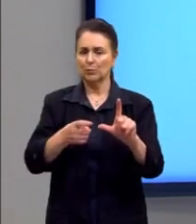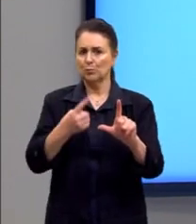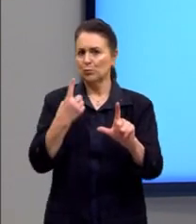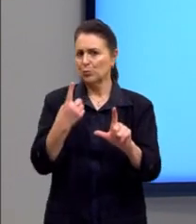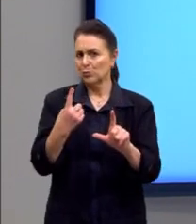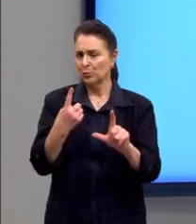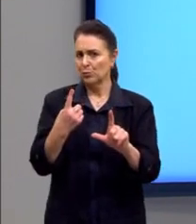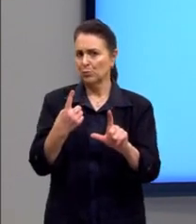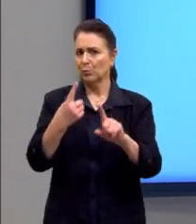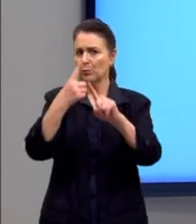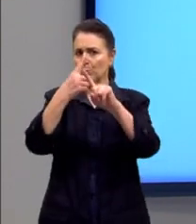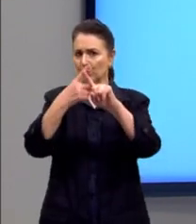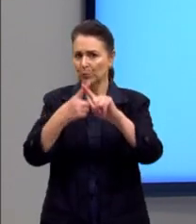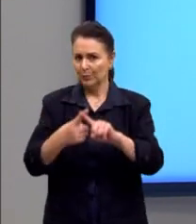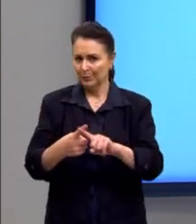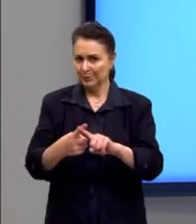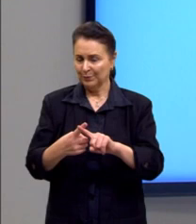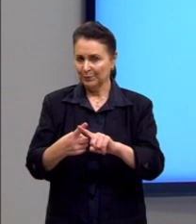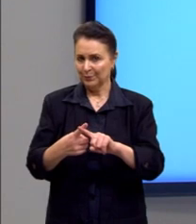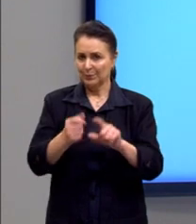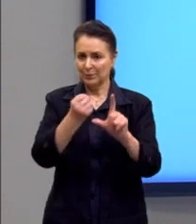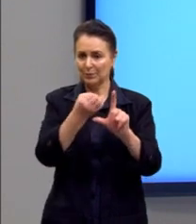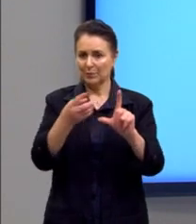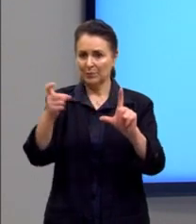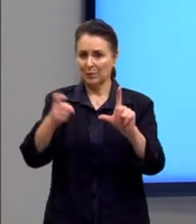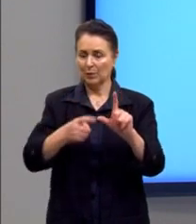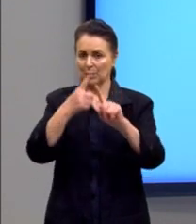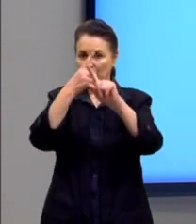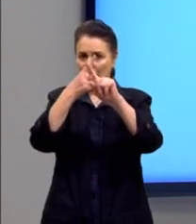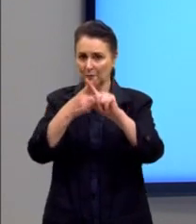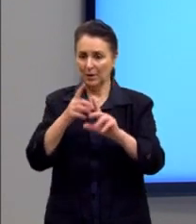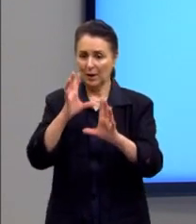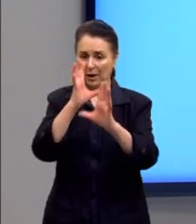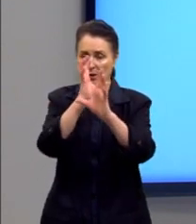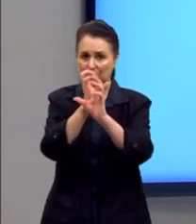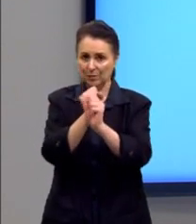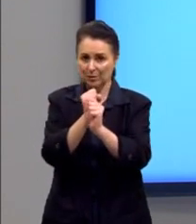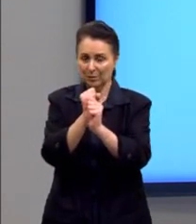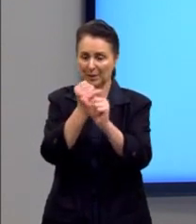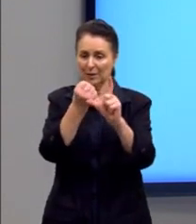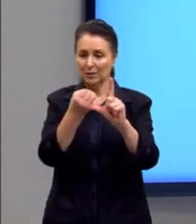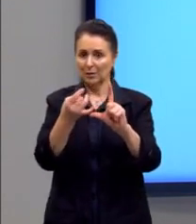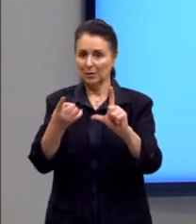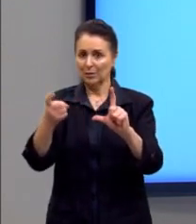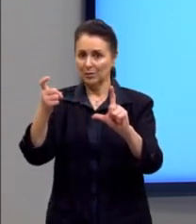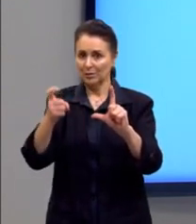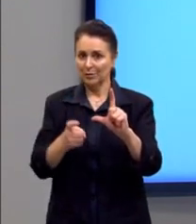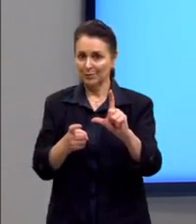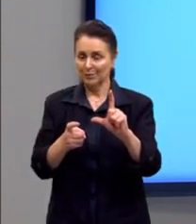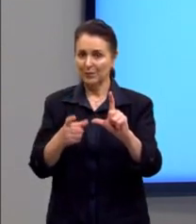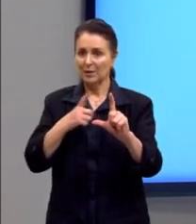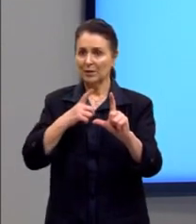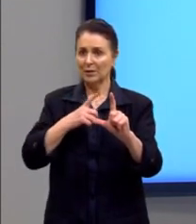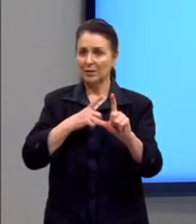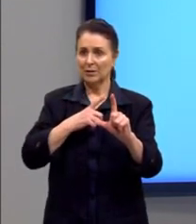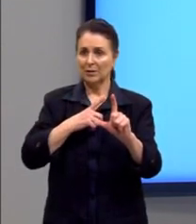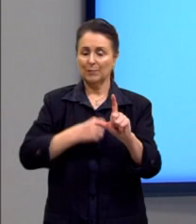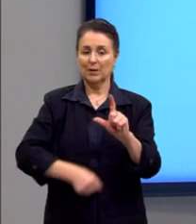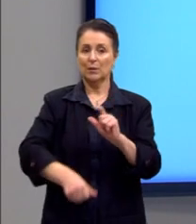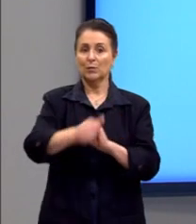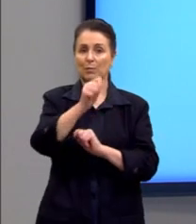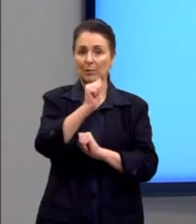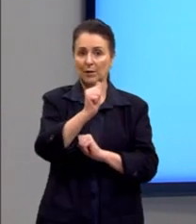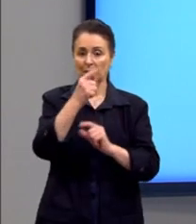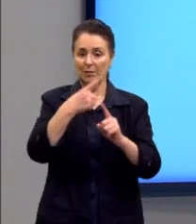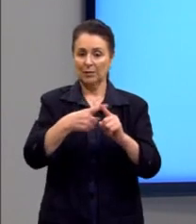produto então o logaritmo de um produto é igual a soma dos logaritmos se nós temos o logaritmo